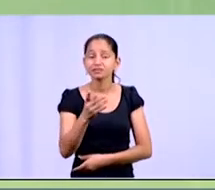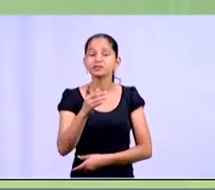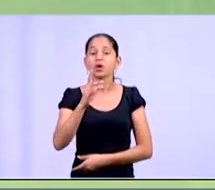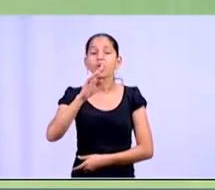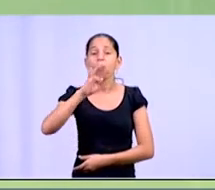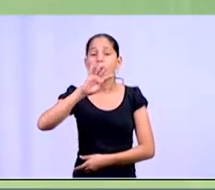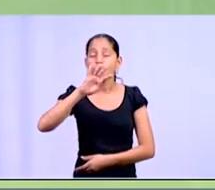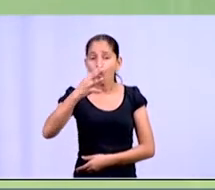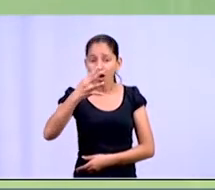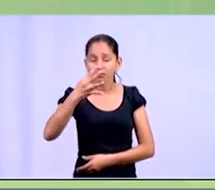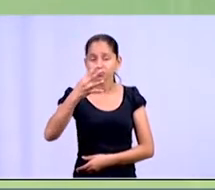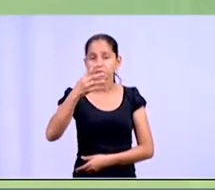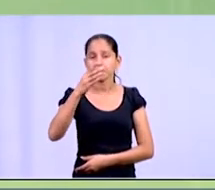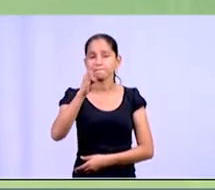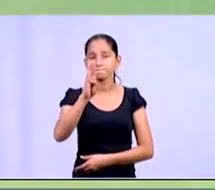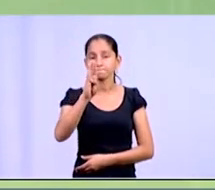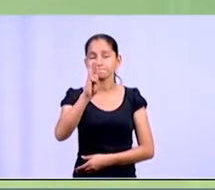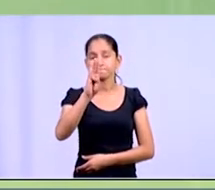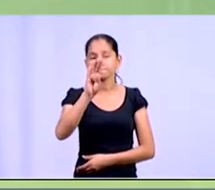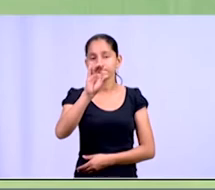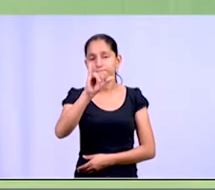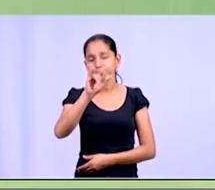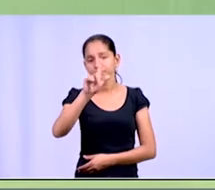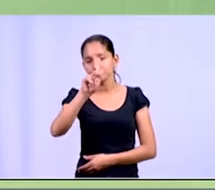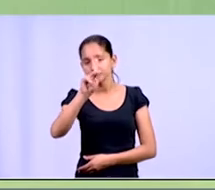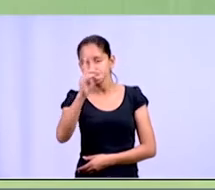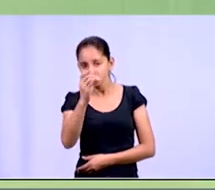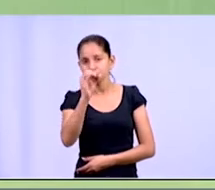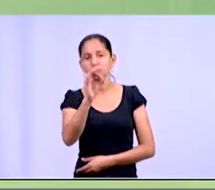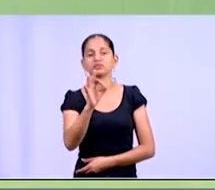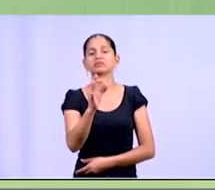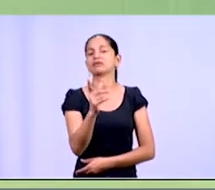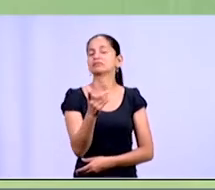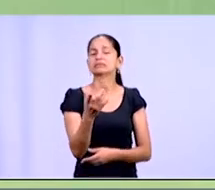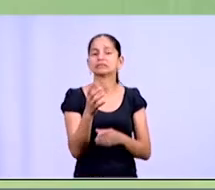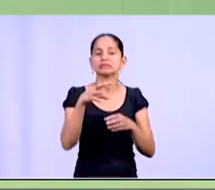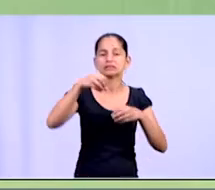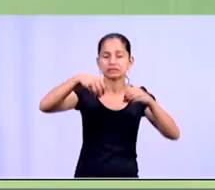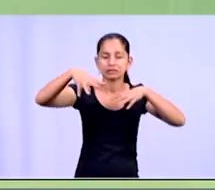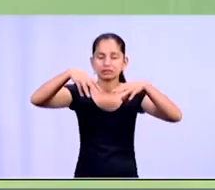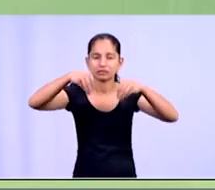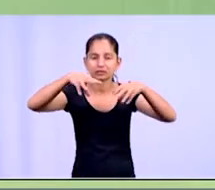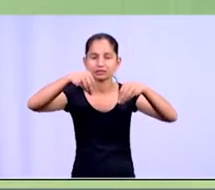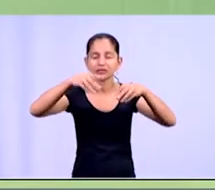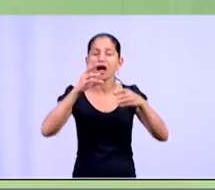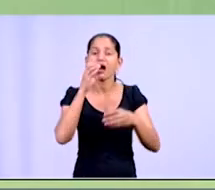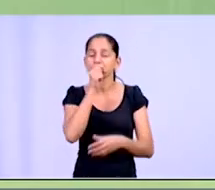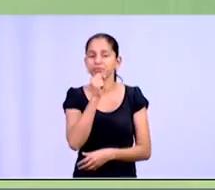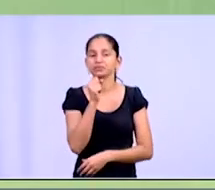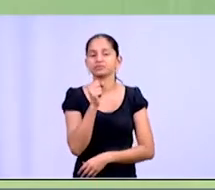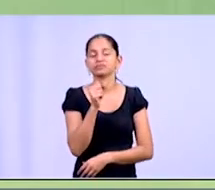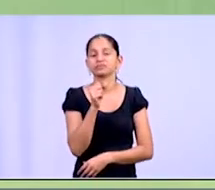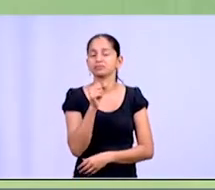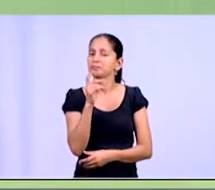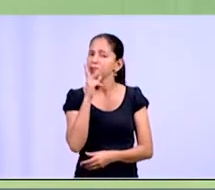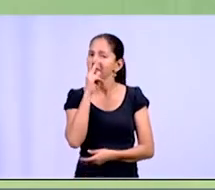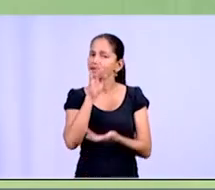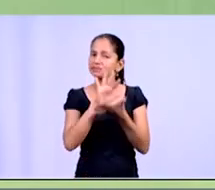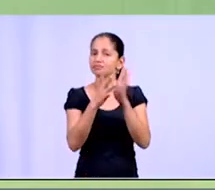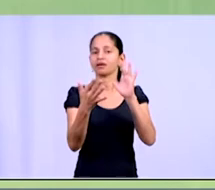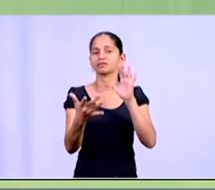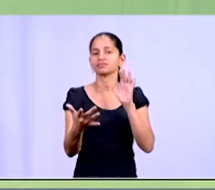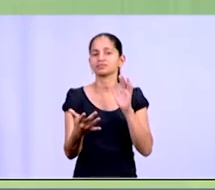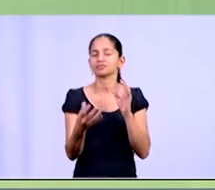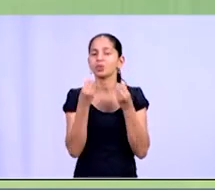4 bilhões de lâmpadas que ligam e desligam a todo momento. É mágico, é